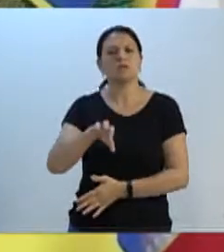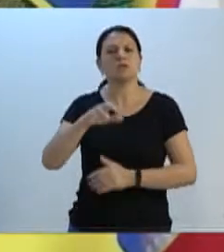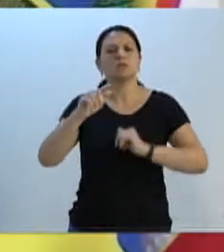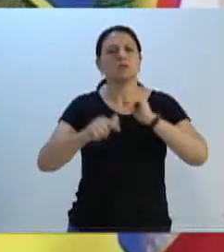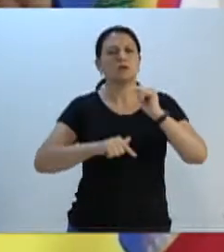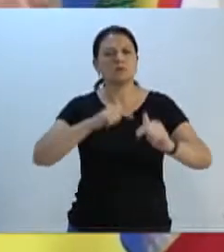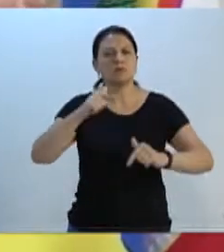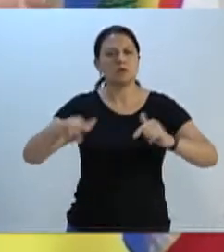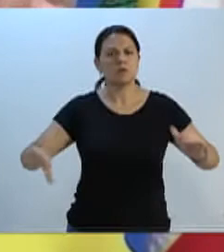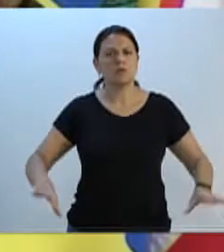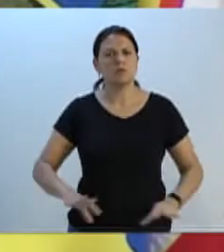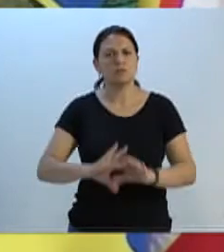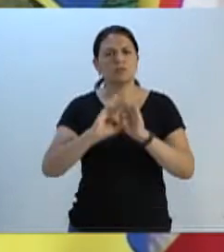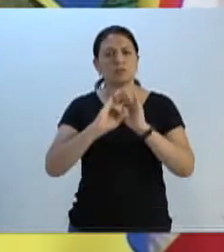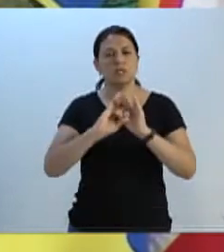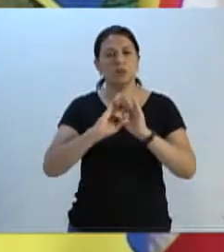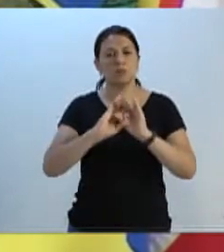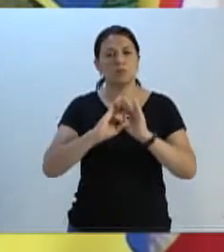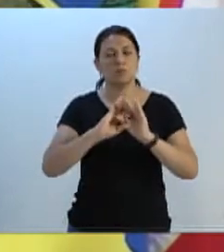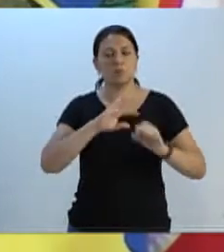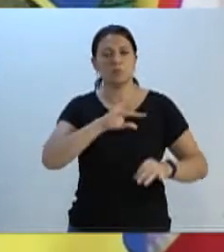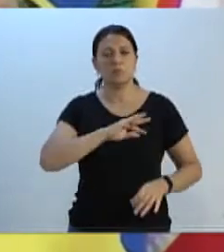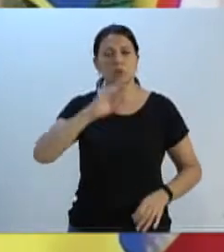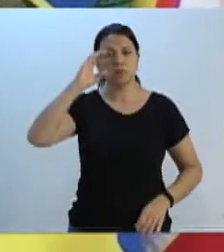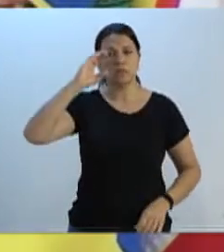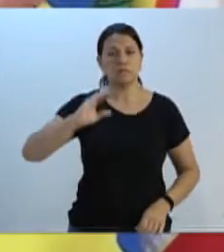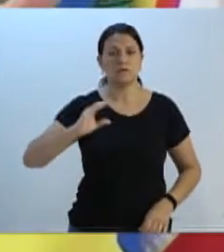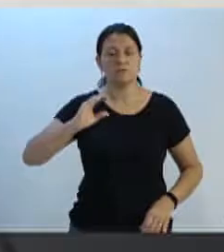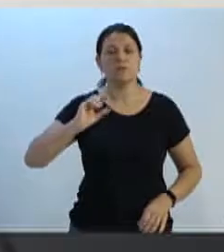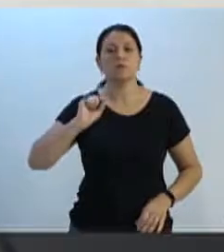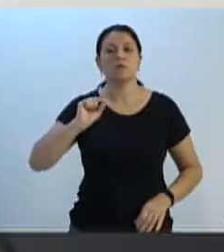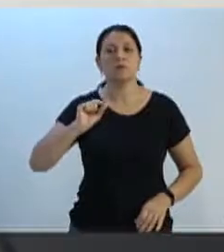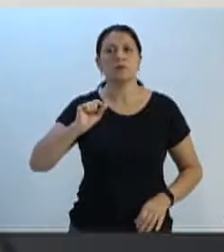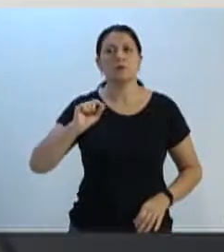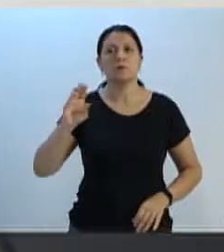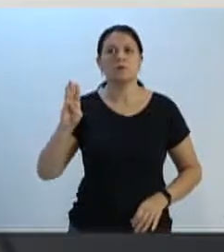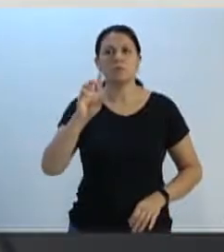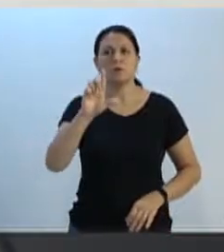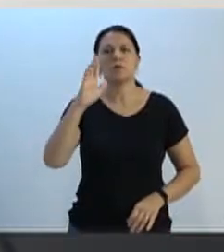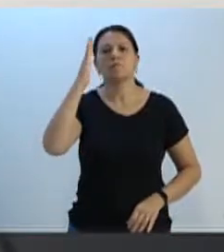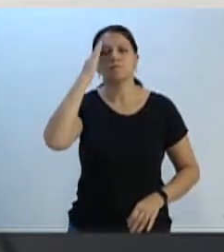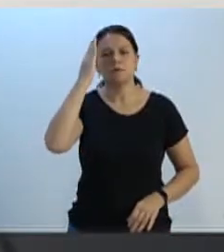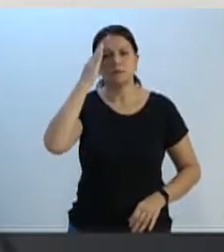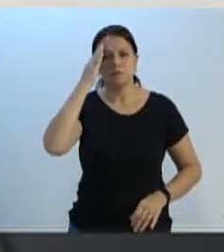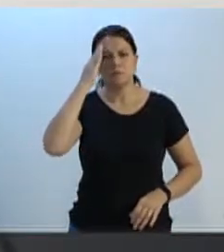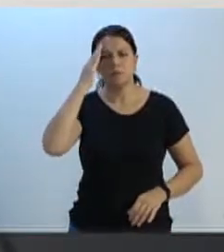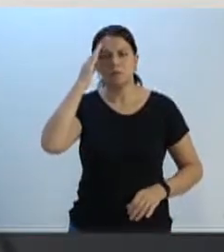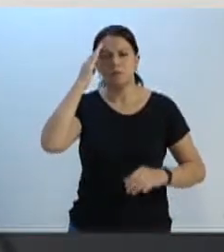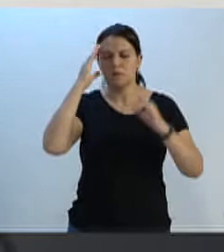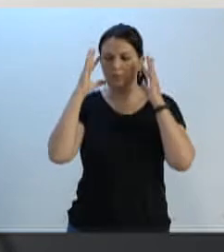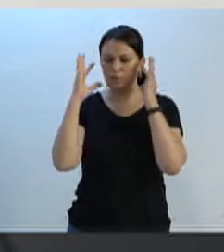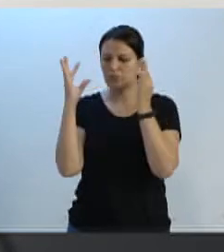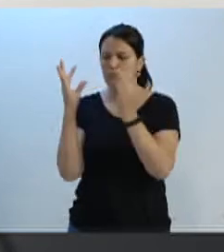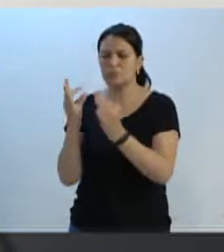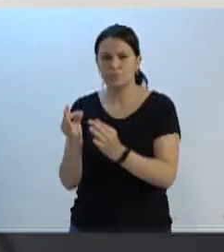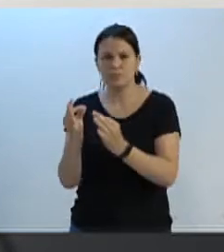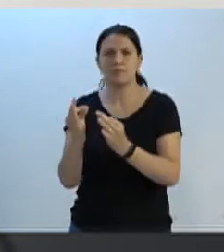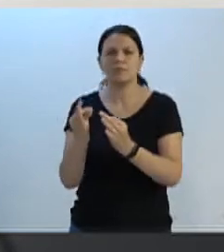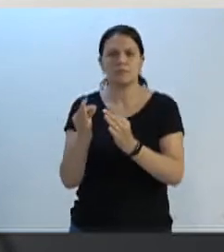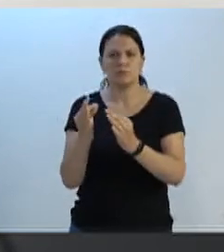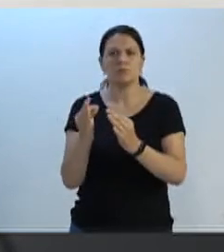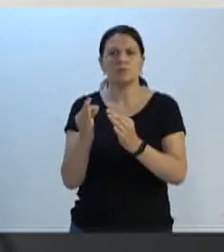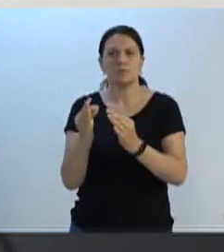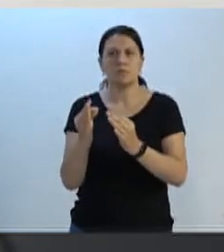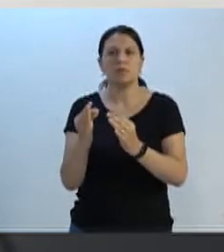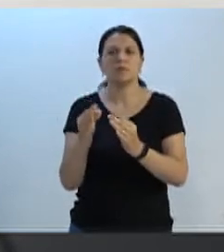com a Polícia Civil, que os blumenauenses saberão, com certeza, reconhecer esta nossa grande instituição,